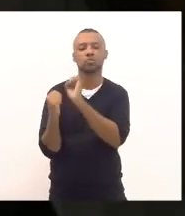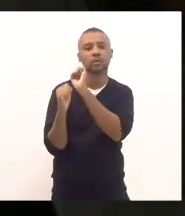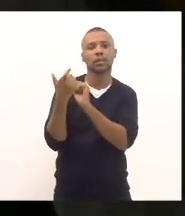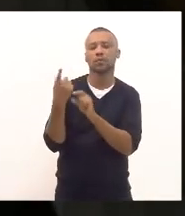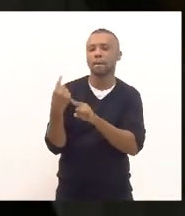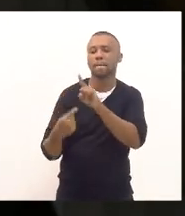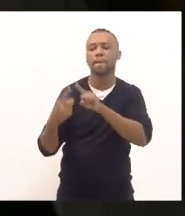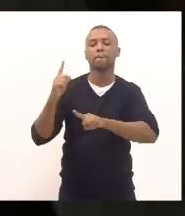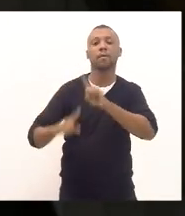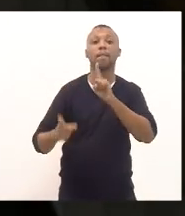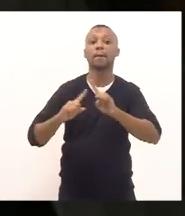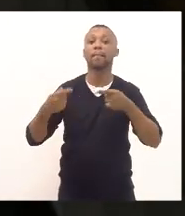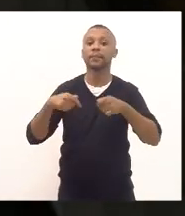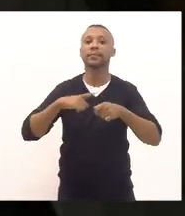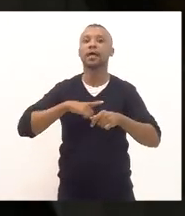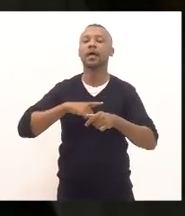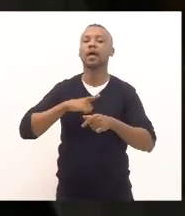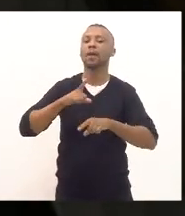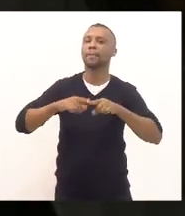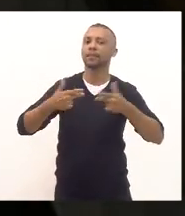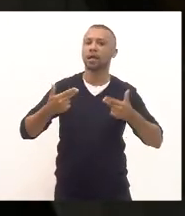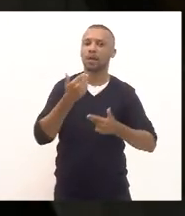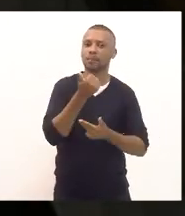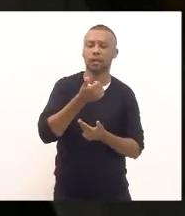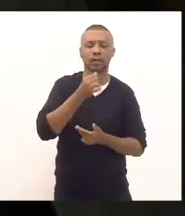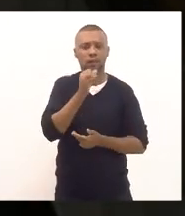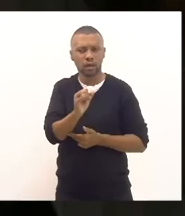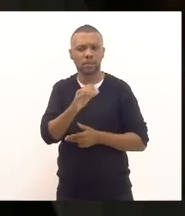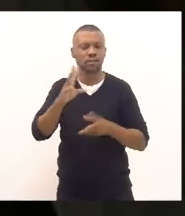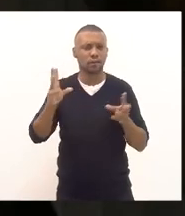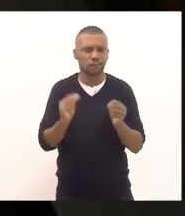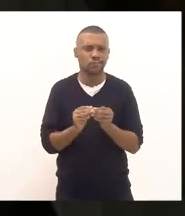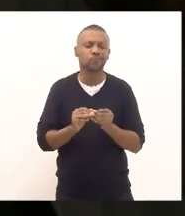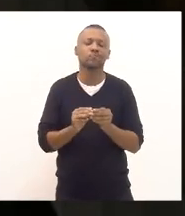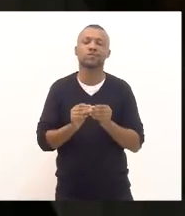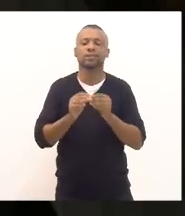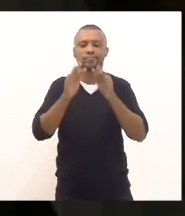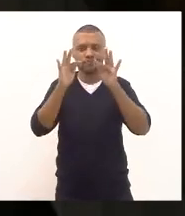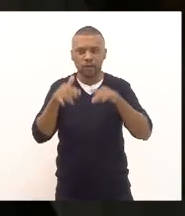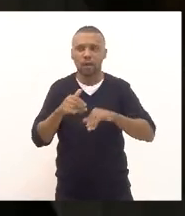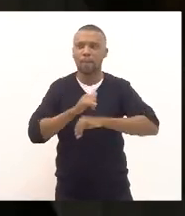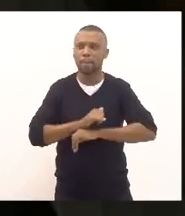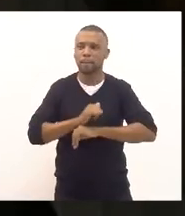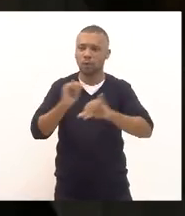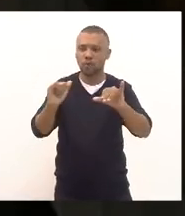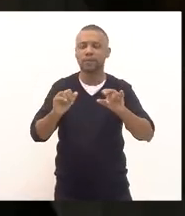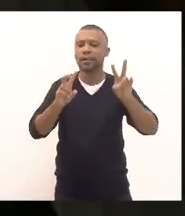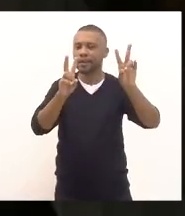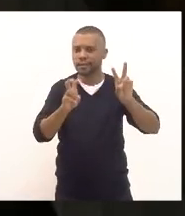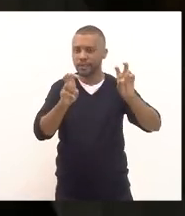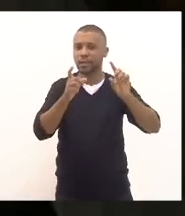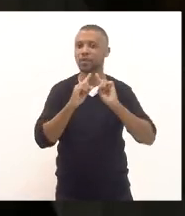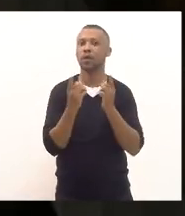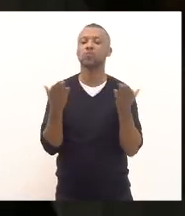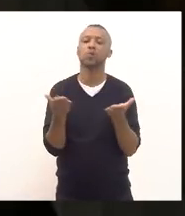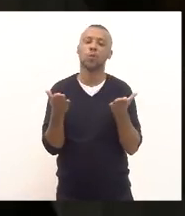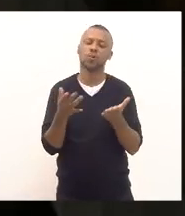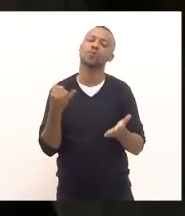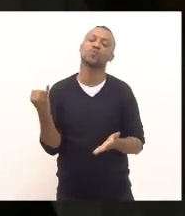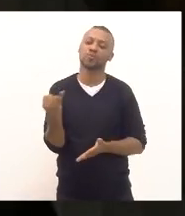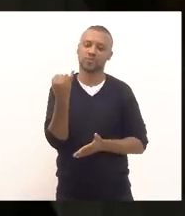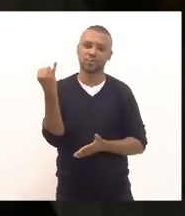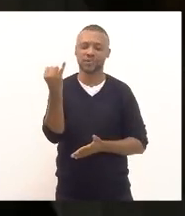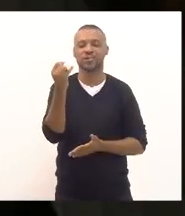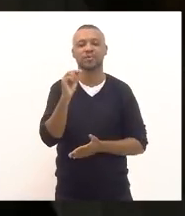país precisa de insumos alimentares entre eles a energia portanto de caráter Jordão com coloquei esse pronunciamento citando essa reunião de hoje muito